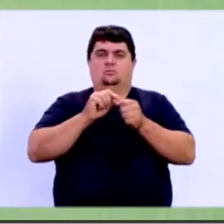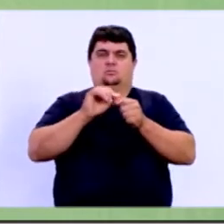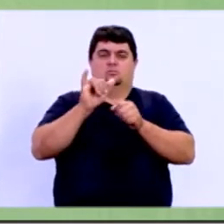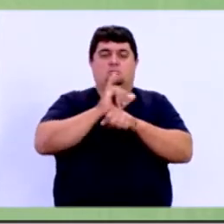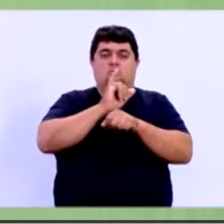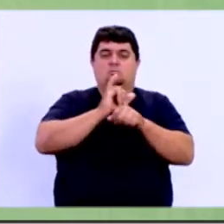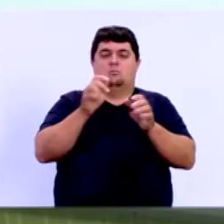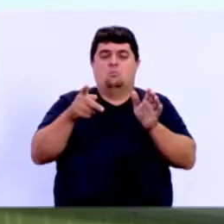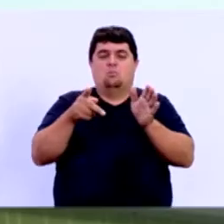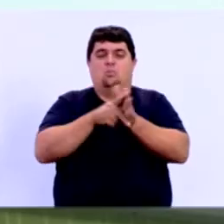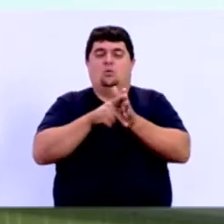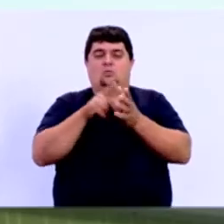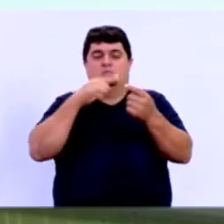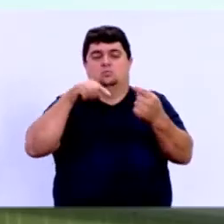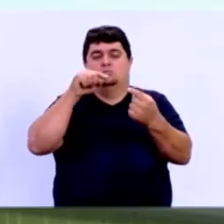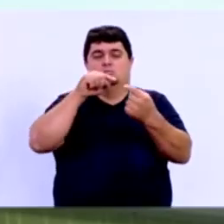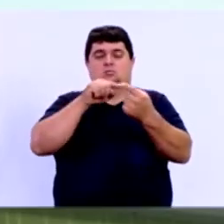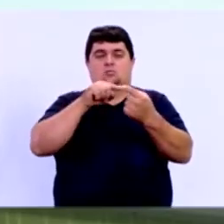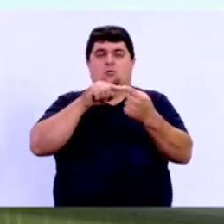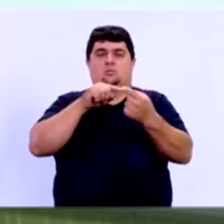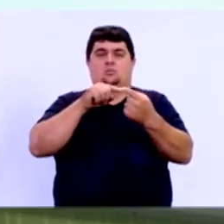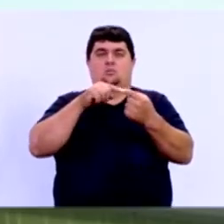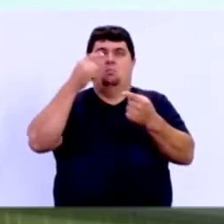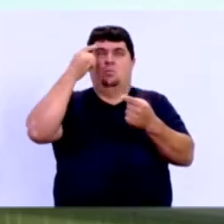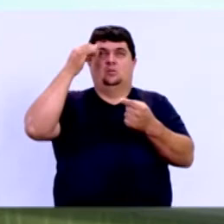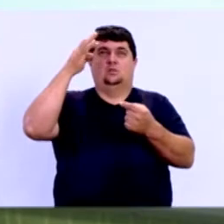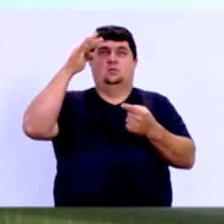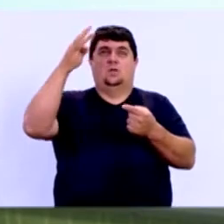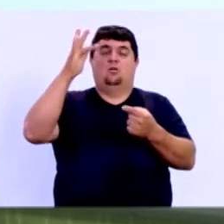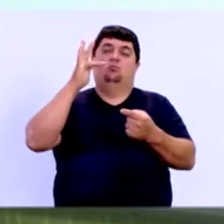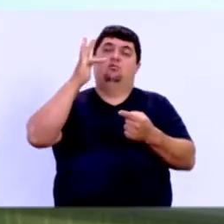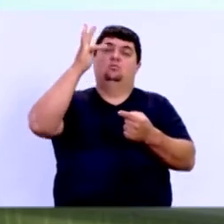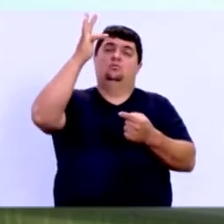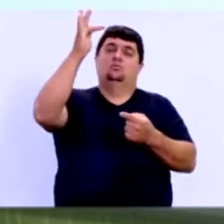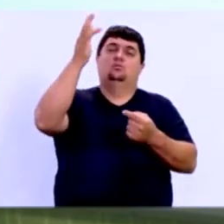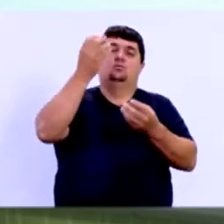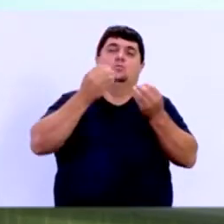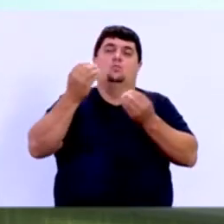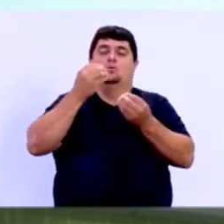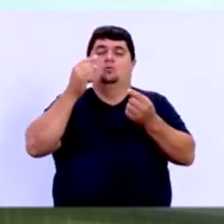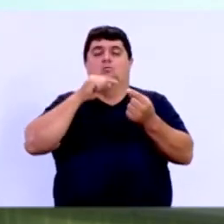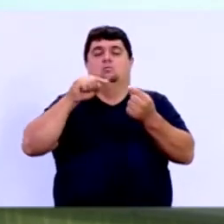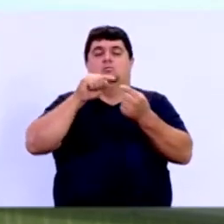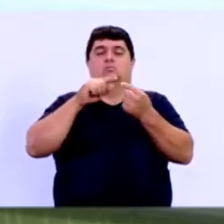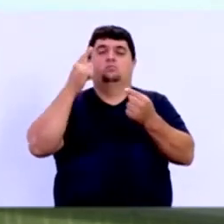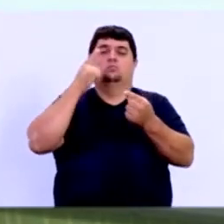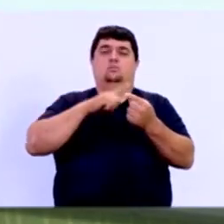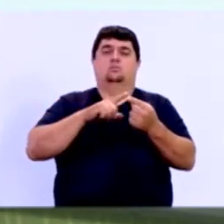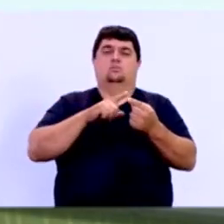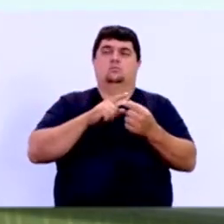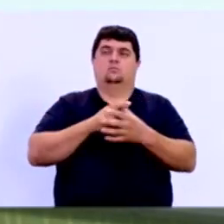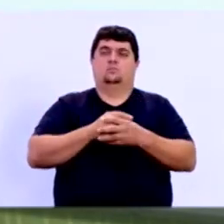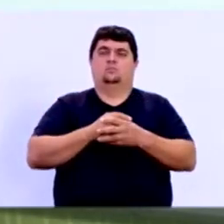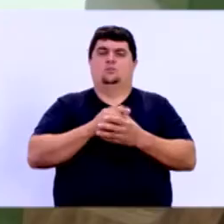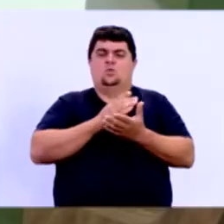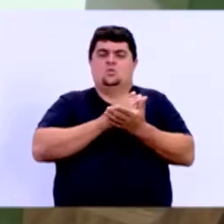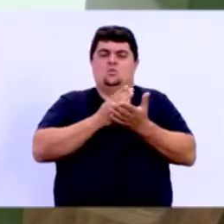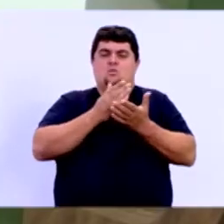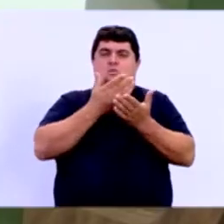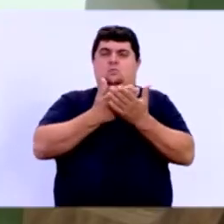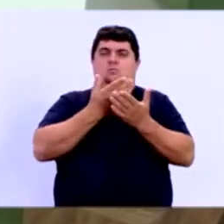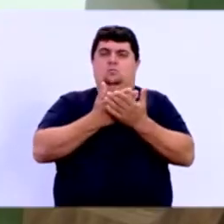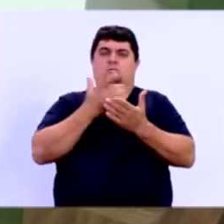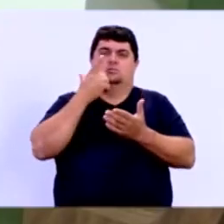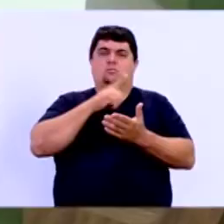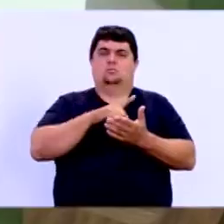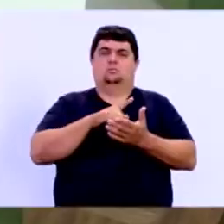um objetivo, né, a alcançar, né? Nós falamos disso bem no início da nossa aula, né, professor Igor? Exato,